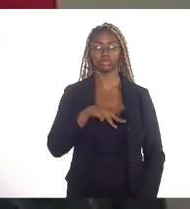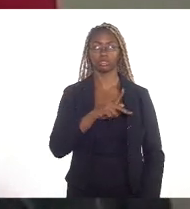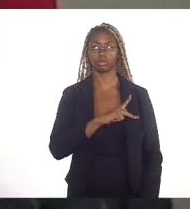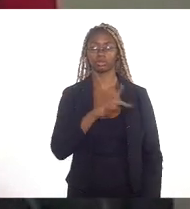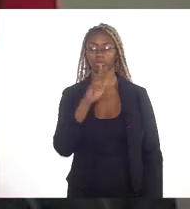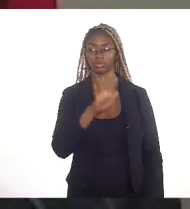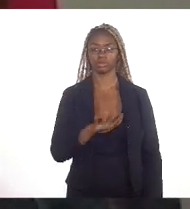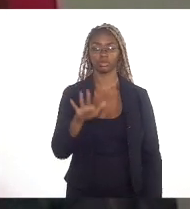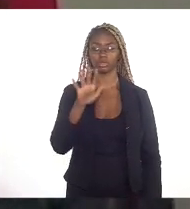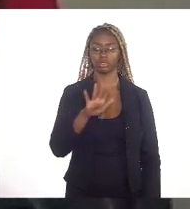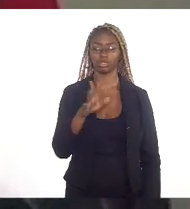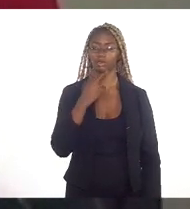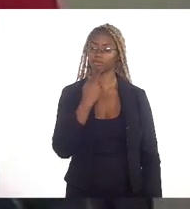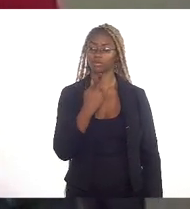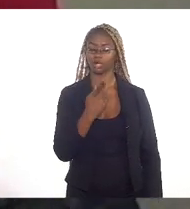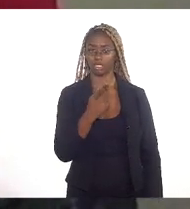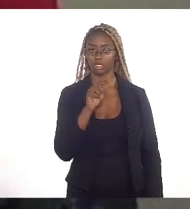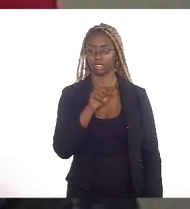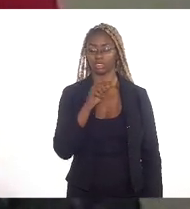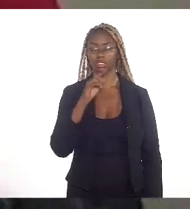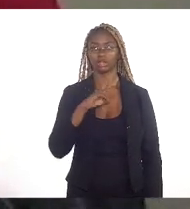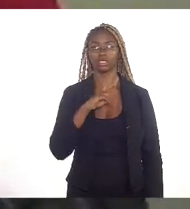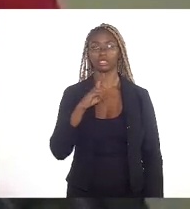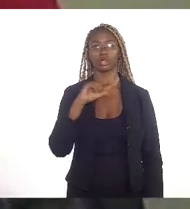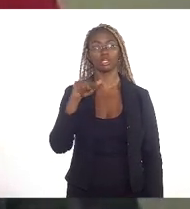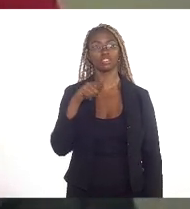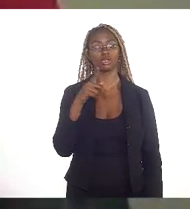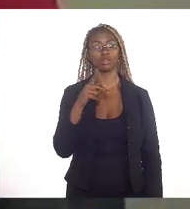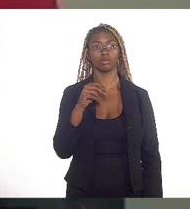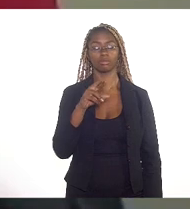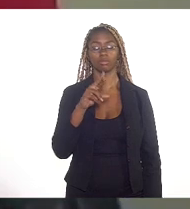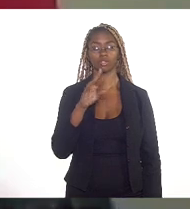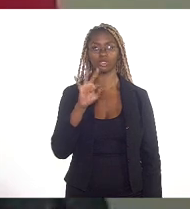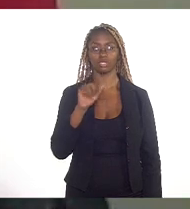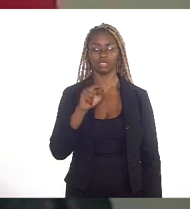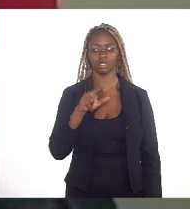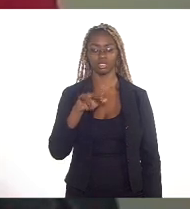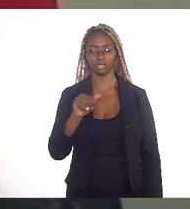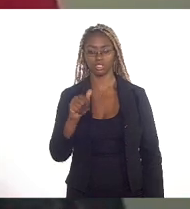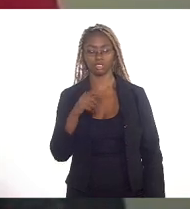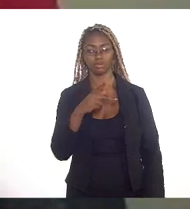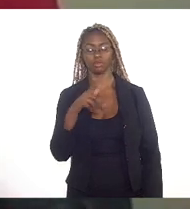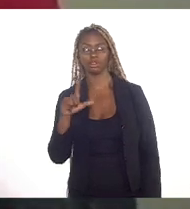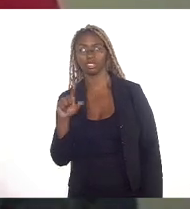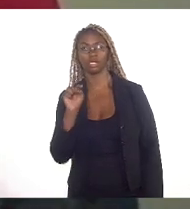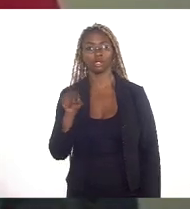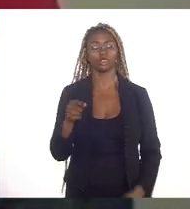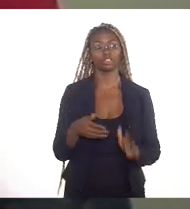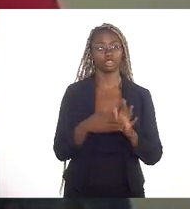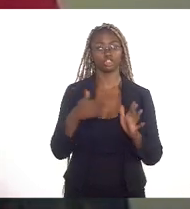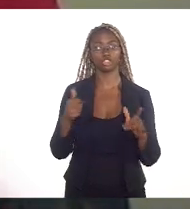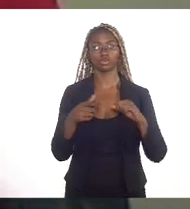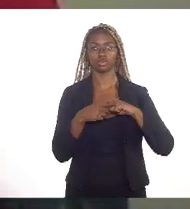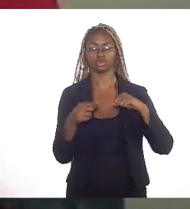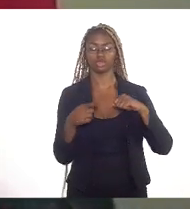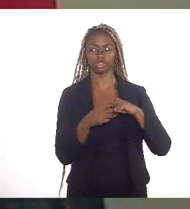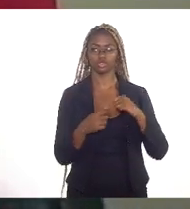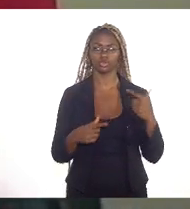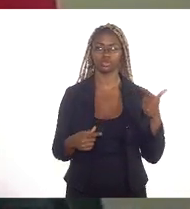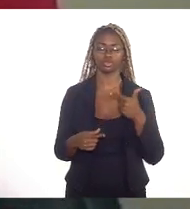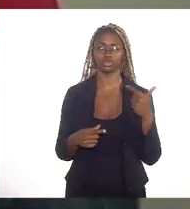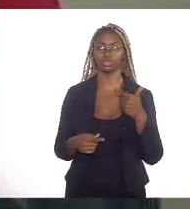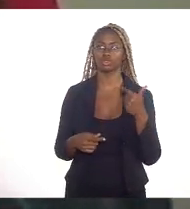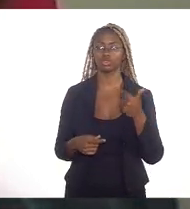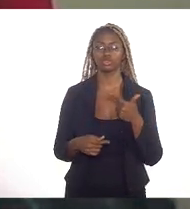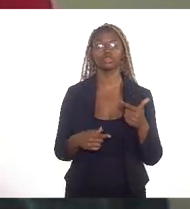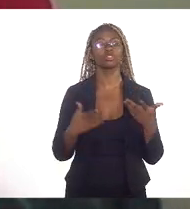Federal tem com esta portaria e o projeto, deputado Max. Tirando o artigo 2º, um parágrafo do artigo 2º, ele